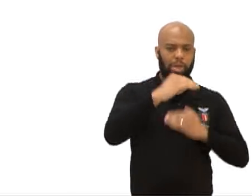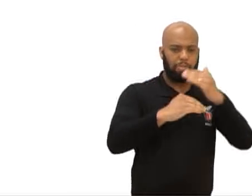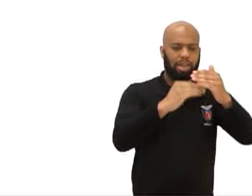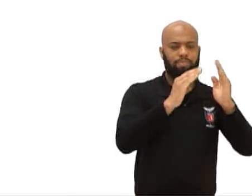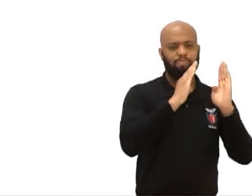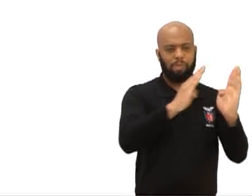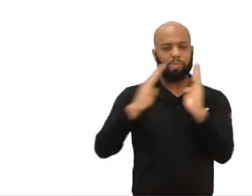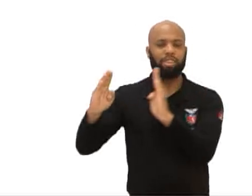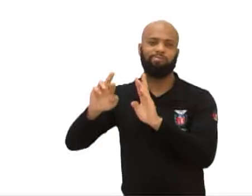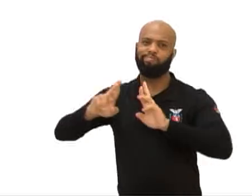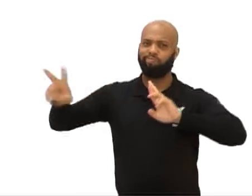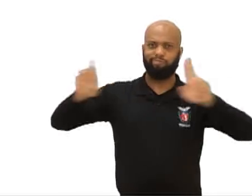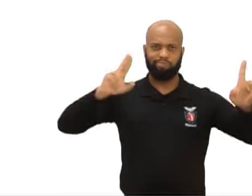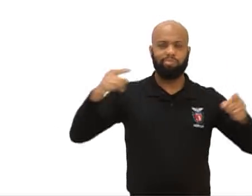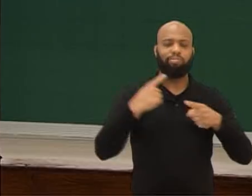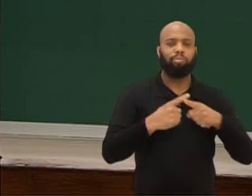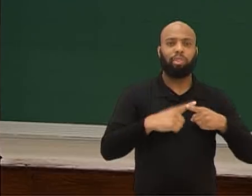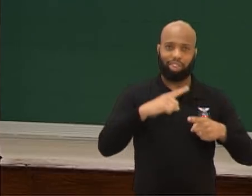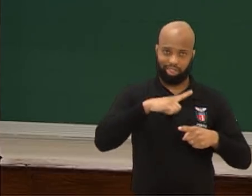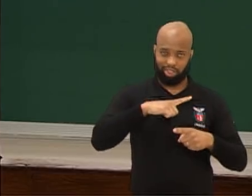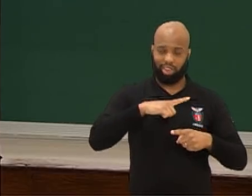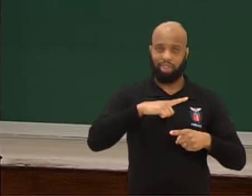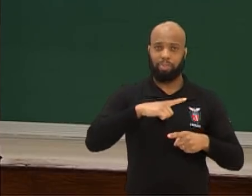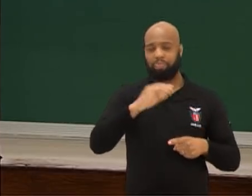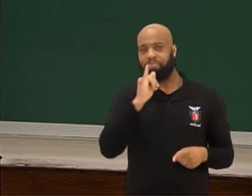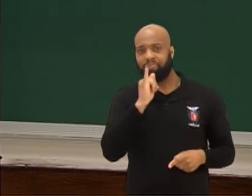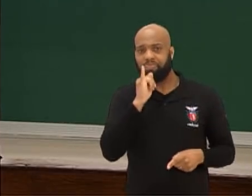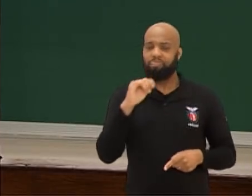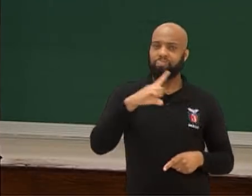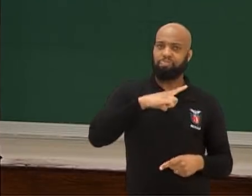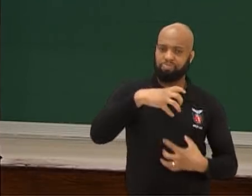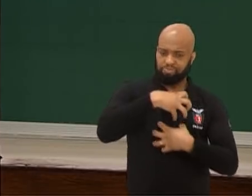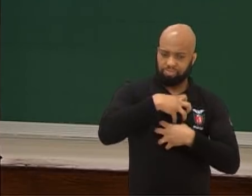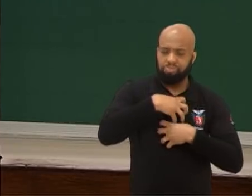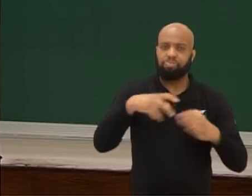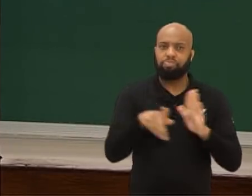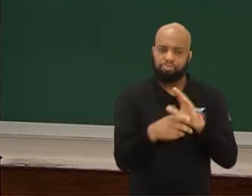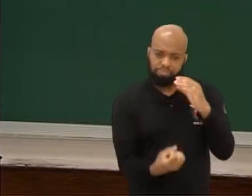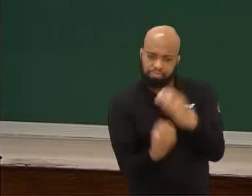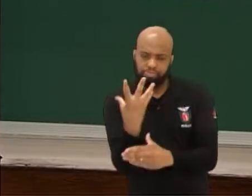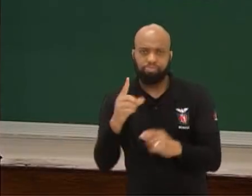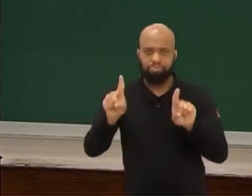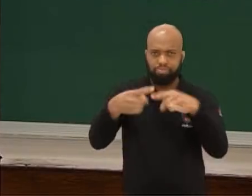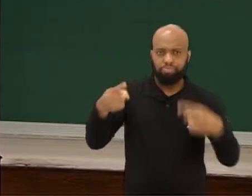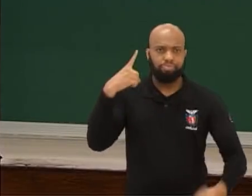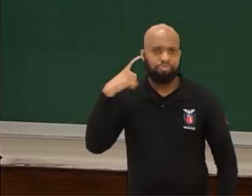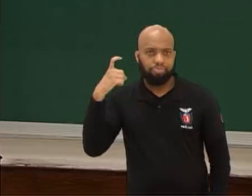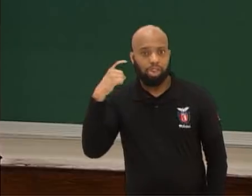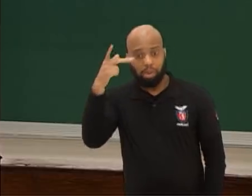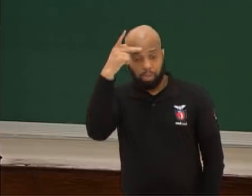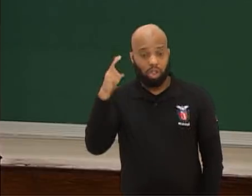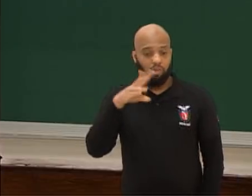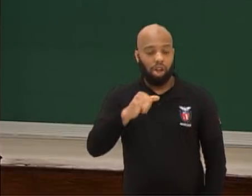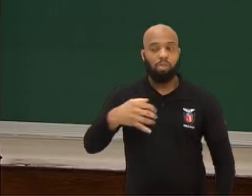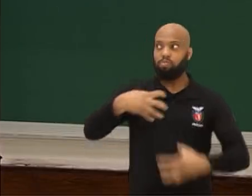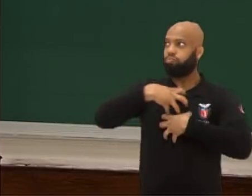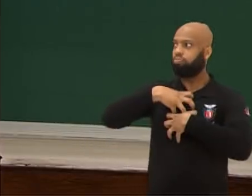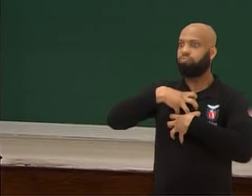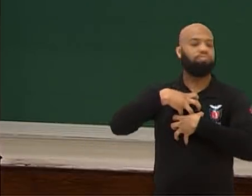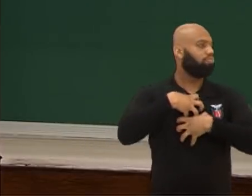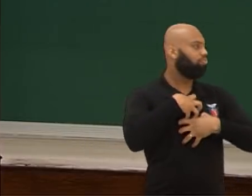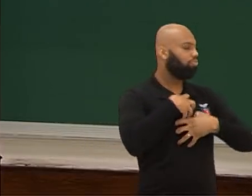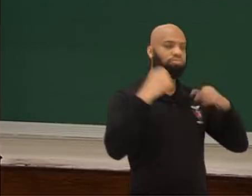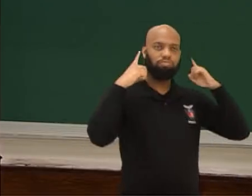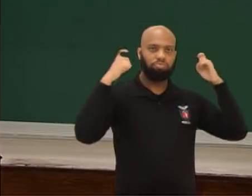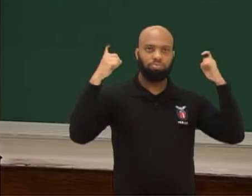etapas. Então, ao mesmo tempo que é uma forma de produzir sons, que as pessoas vão perceber aqueles sons, esses sons